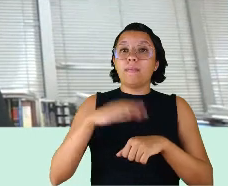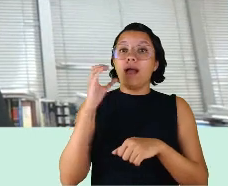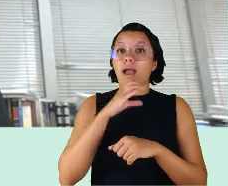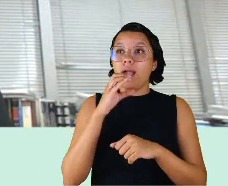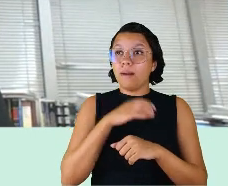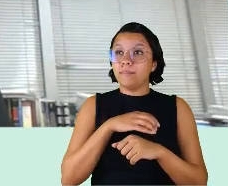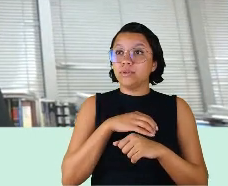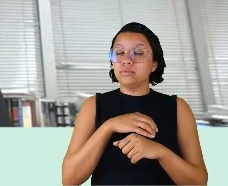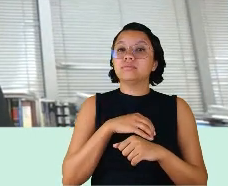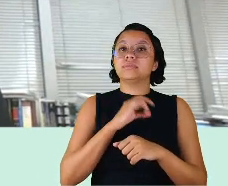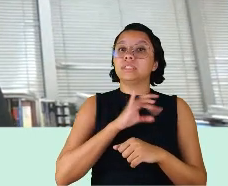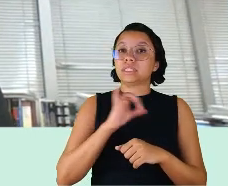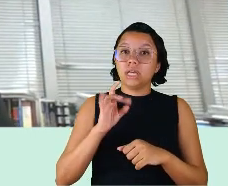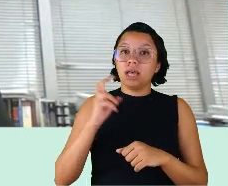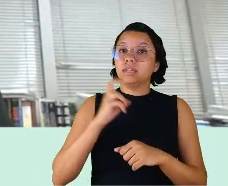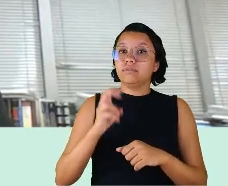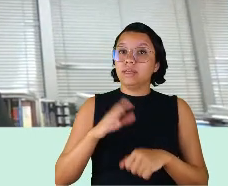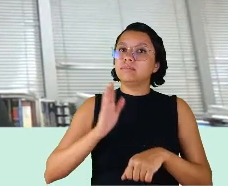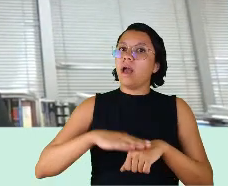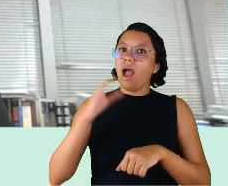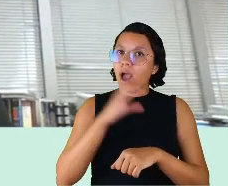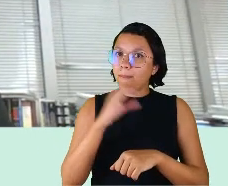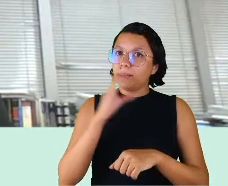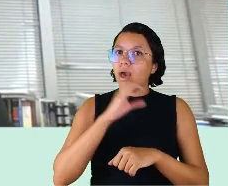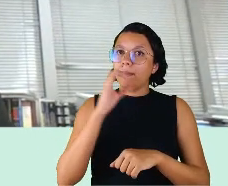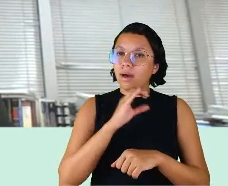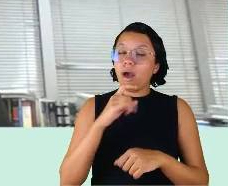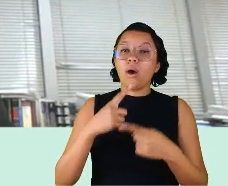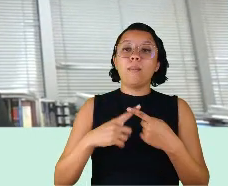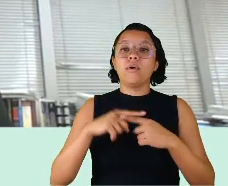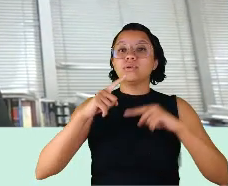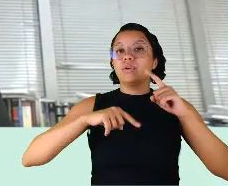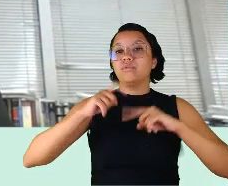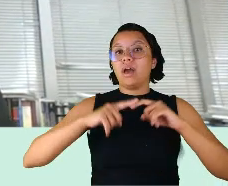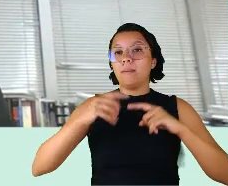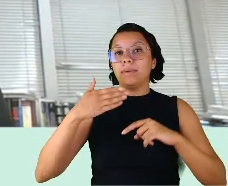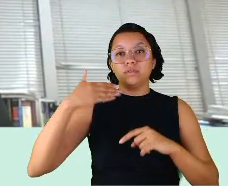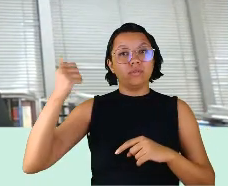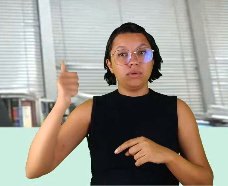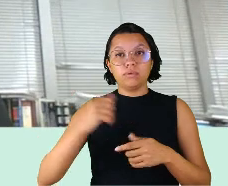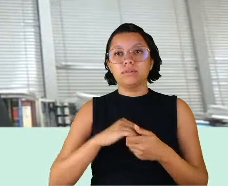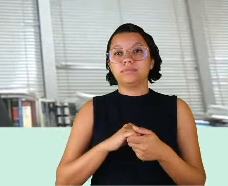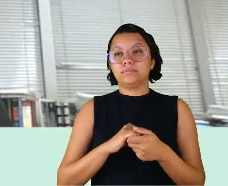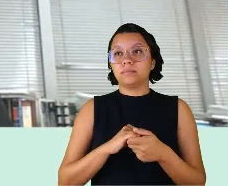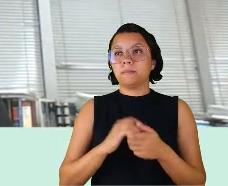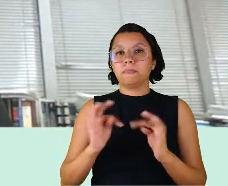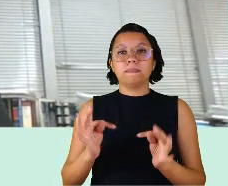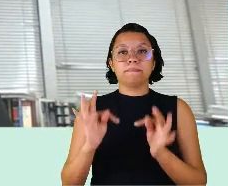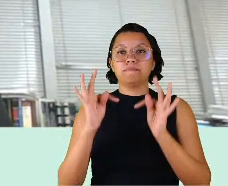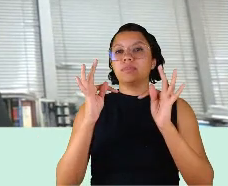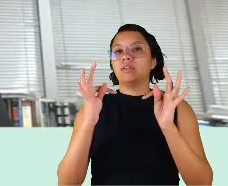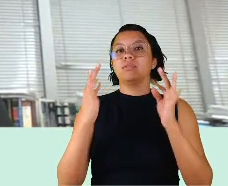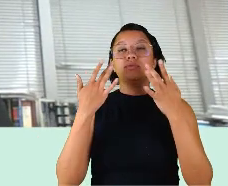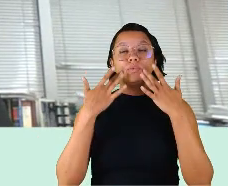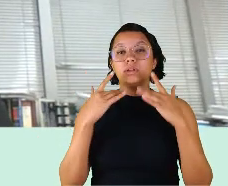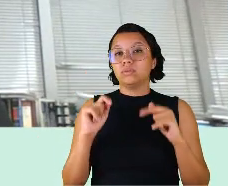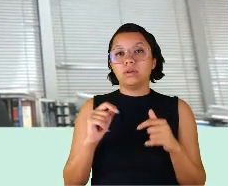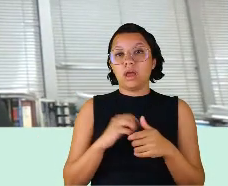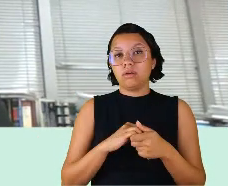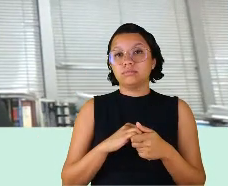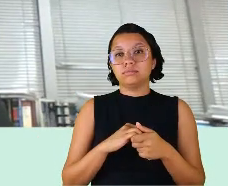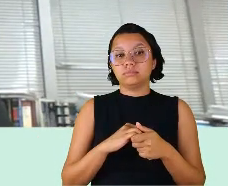e cada vez vai ser mais rápido, né? Porque são as ferramentas que vão melhorando, né? Tecnológicas, é natural